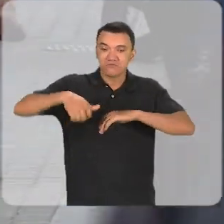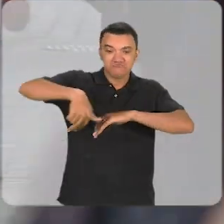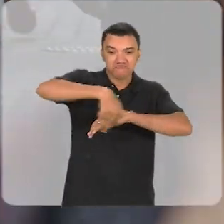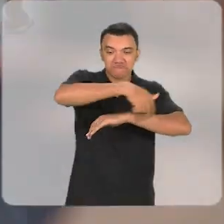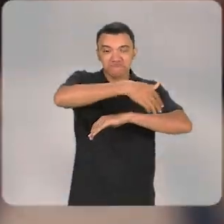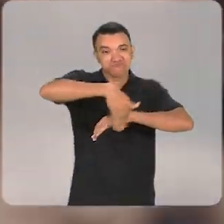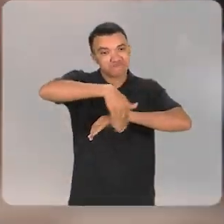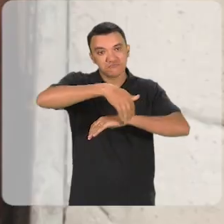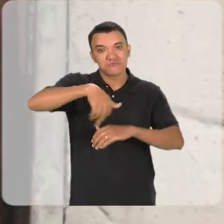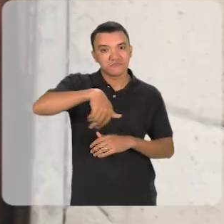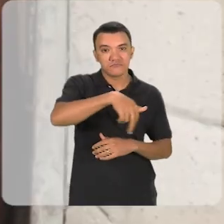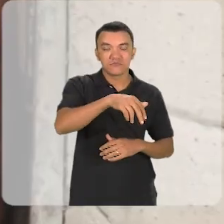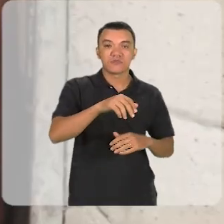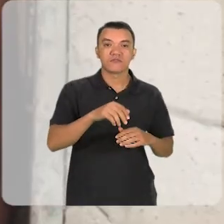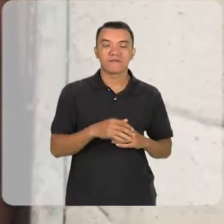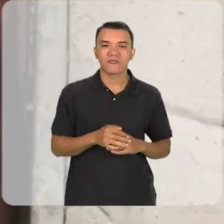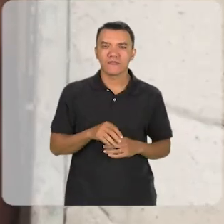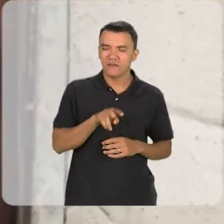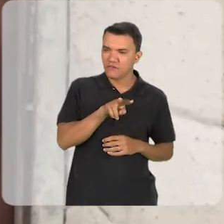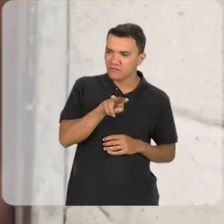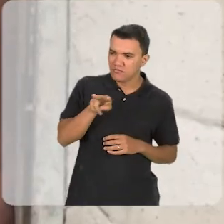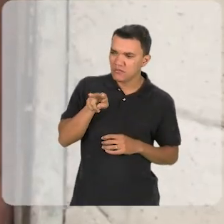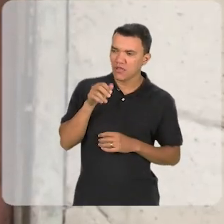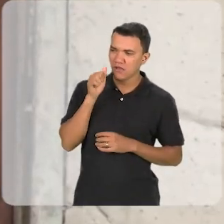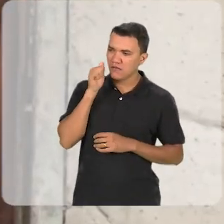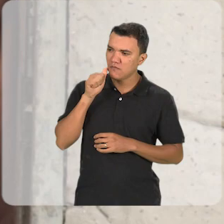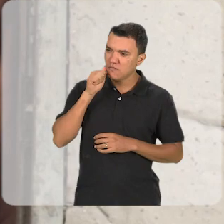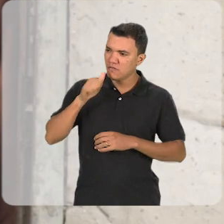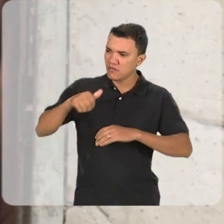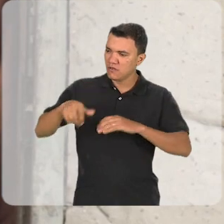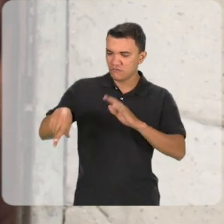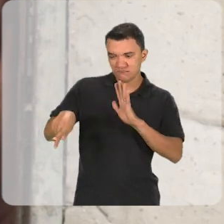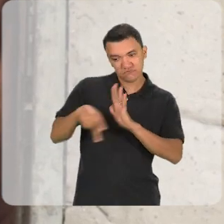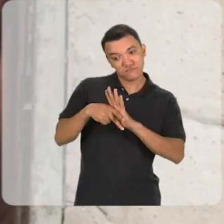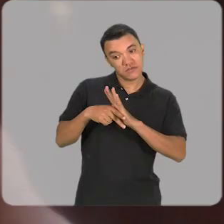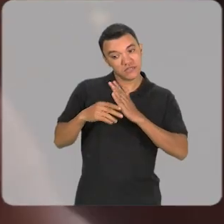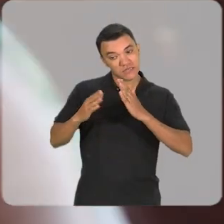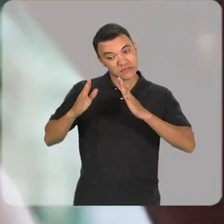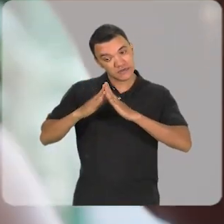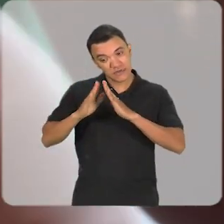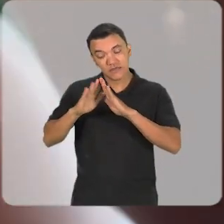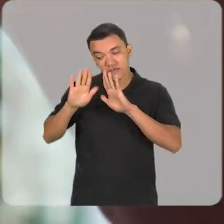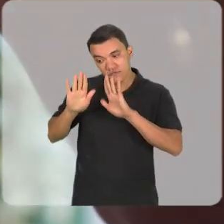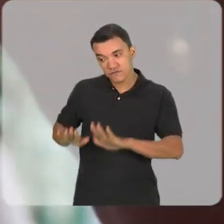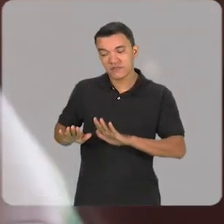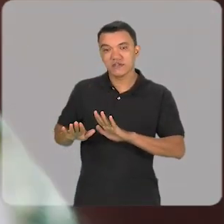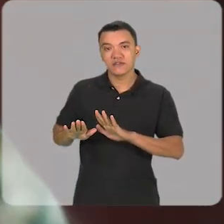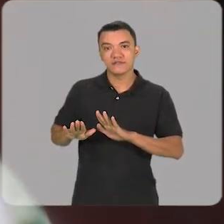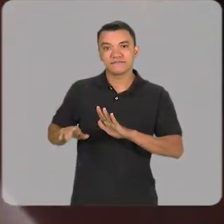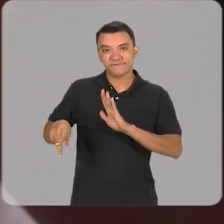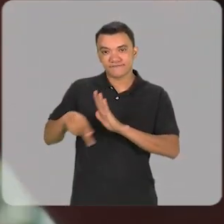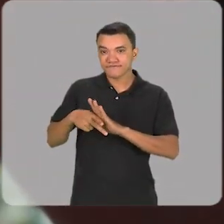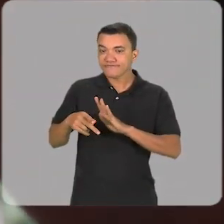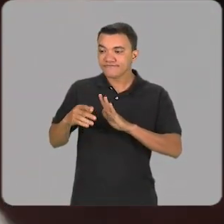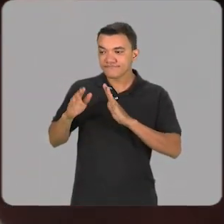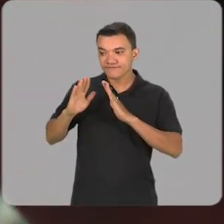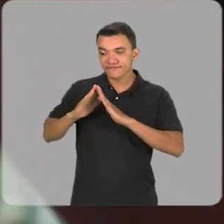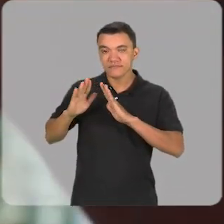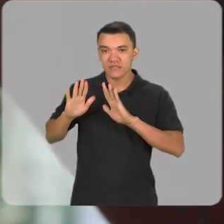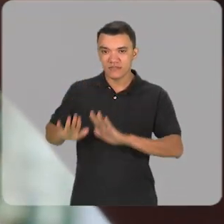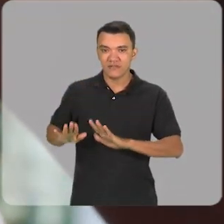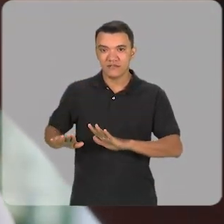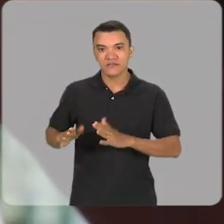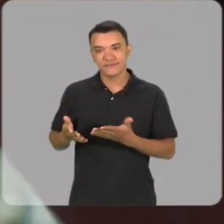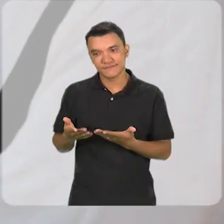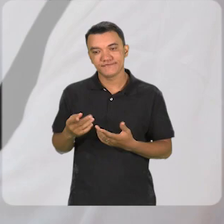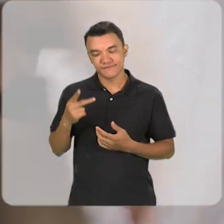são geralmente vistas como pertencentes ao espaço doméstico, né? O espaço do lar seria o seu local